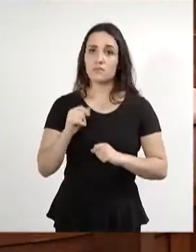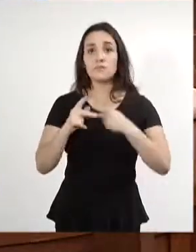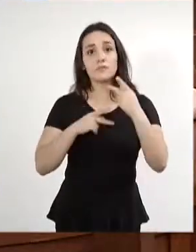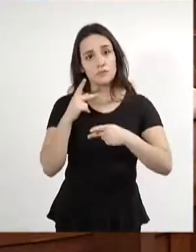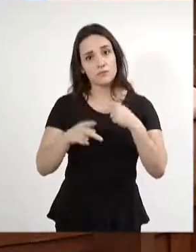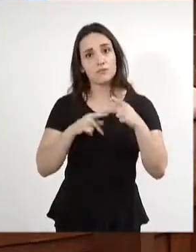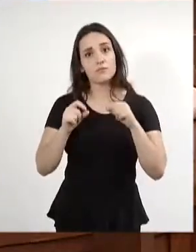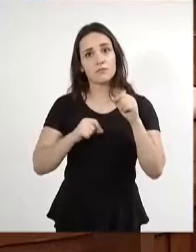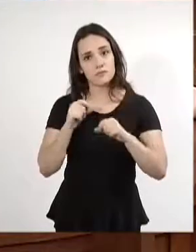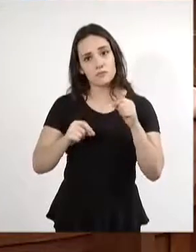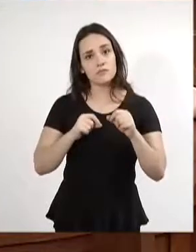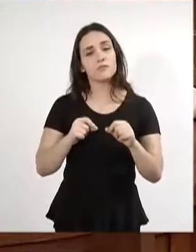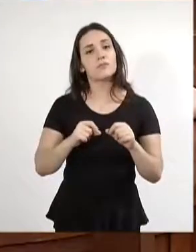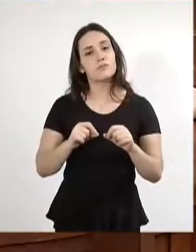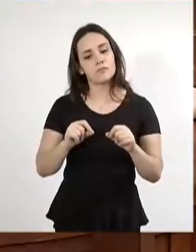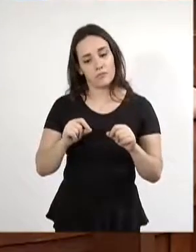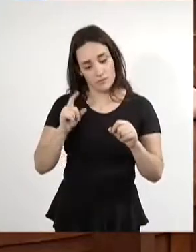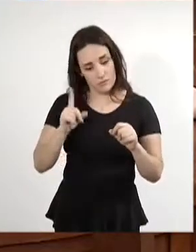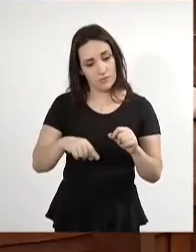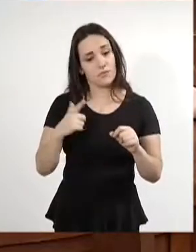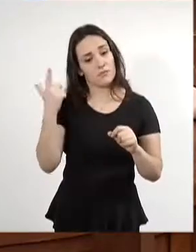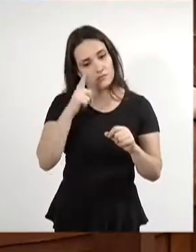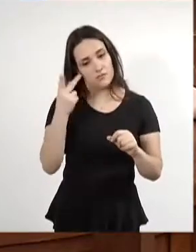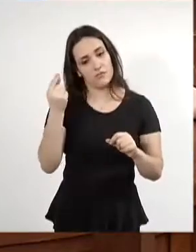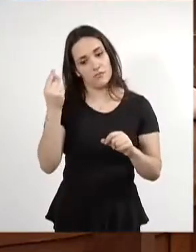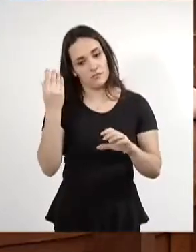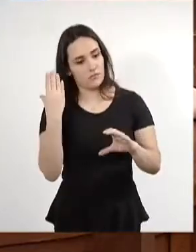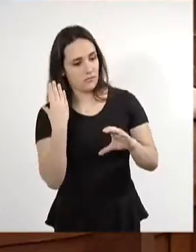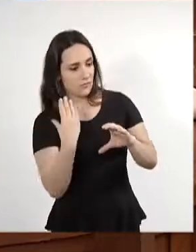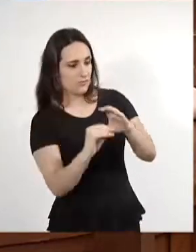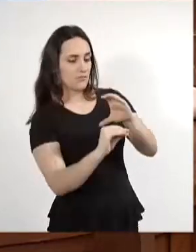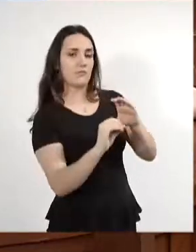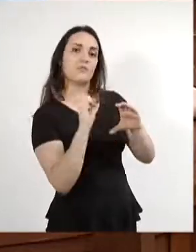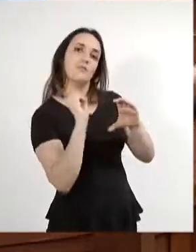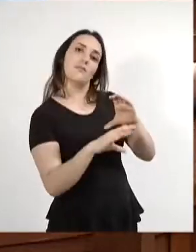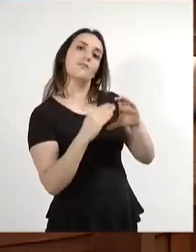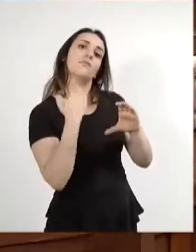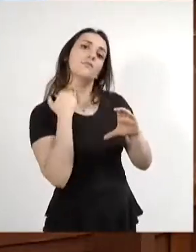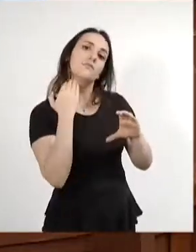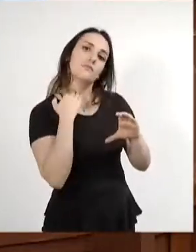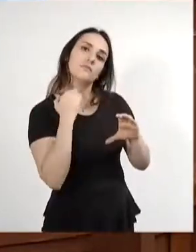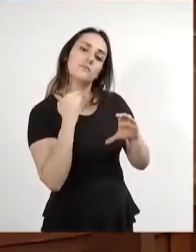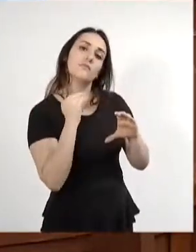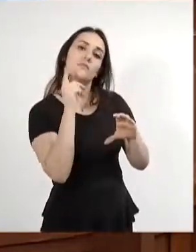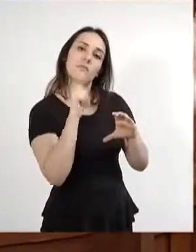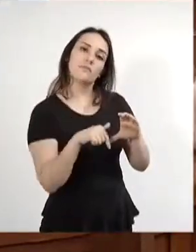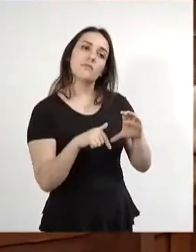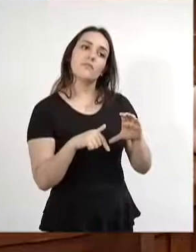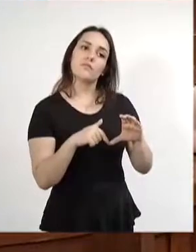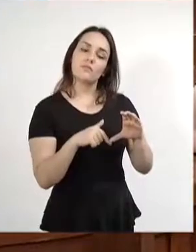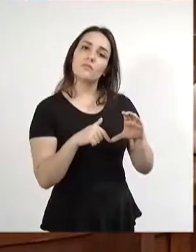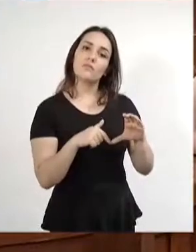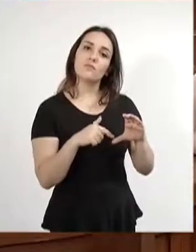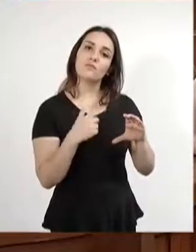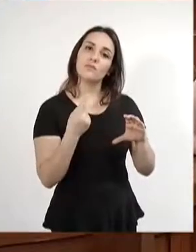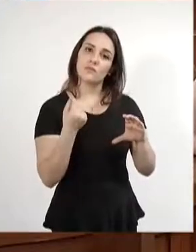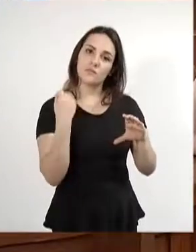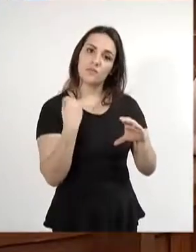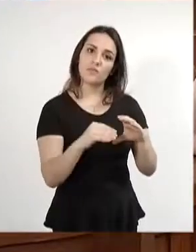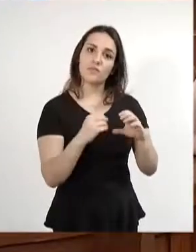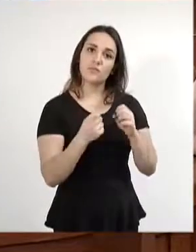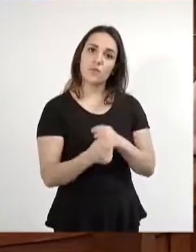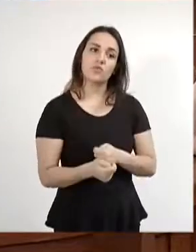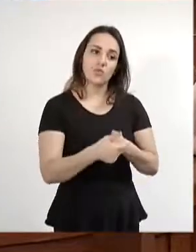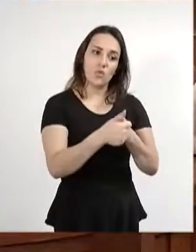esclarecimento, ele pode, então, apresentar ao seu cliente para fazer essa doação